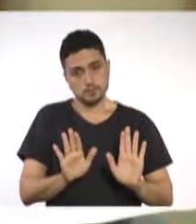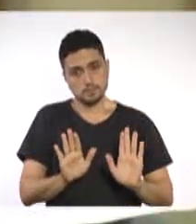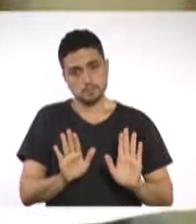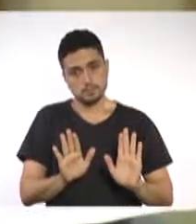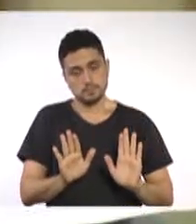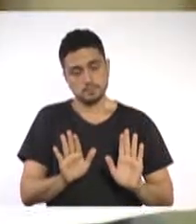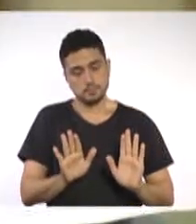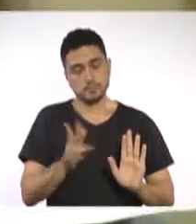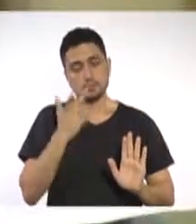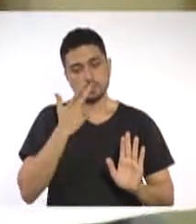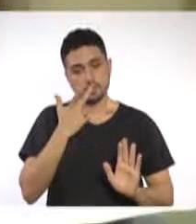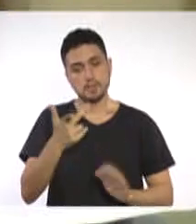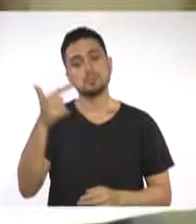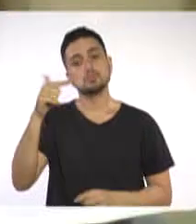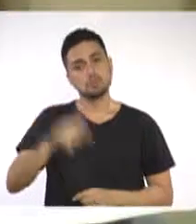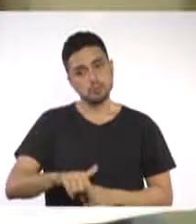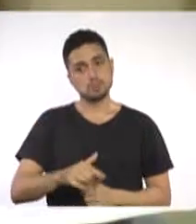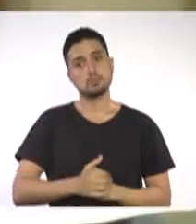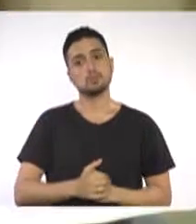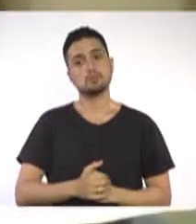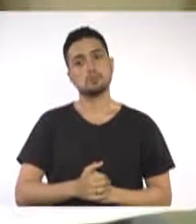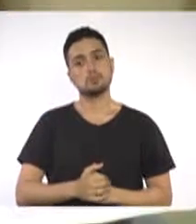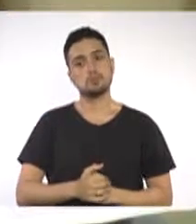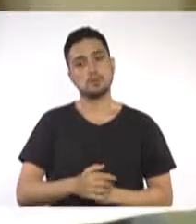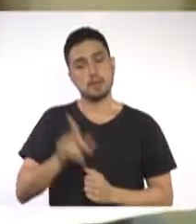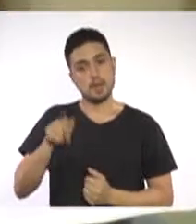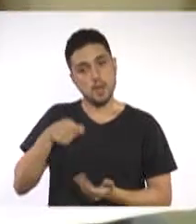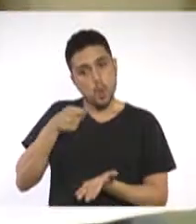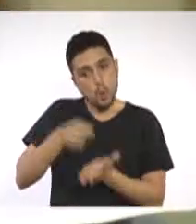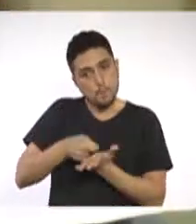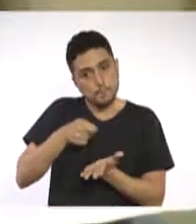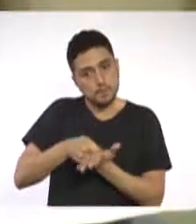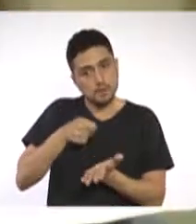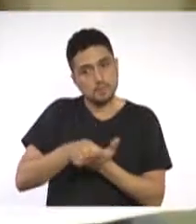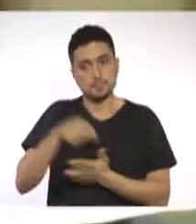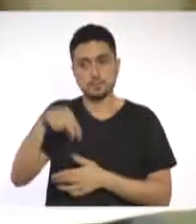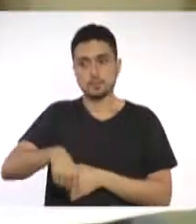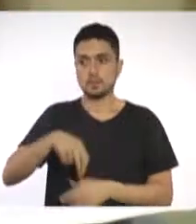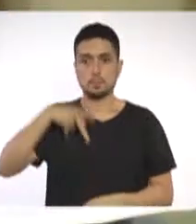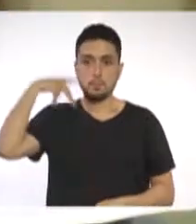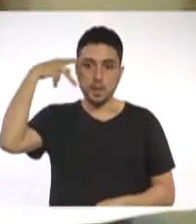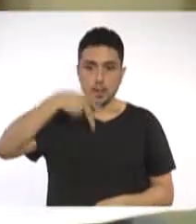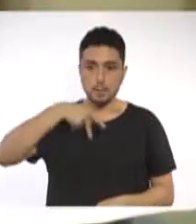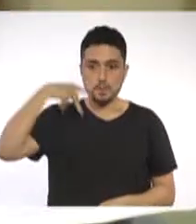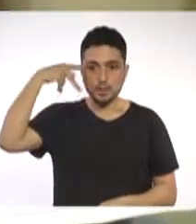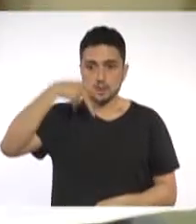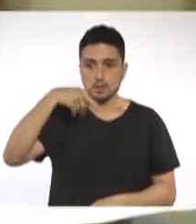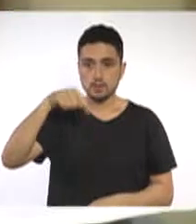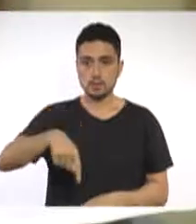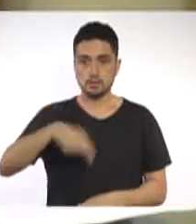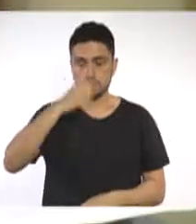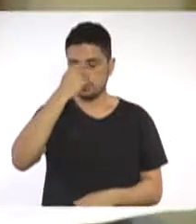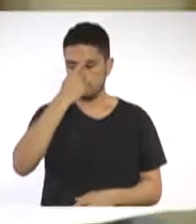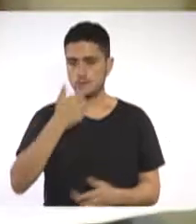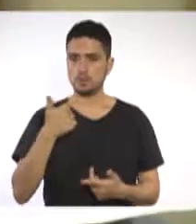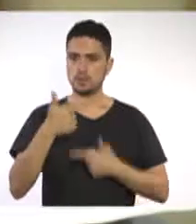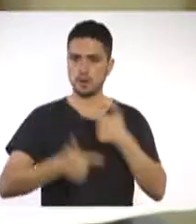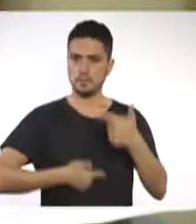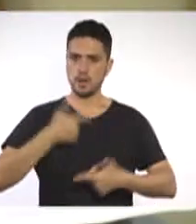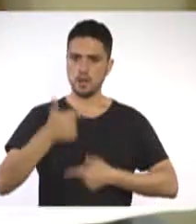volto a dizer, é um dever fundamental do parlamentar, no seu exercício do